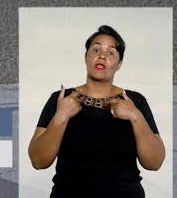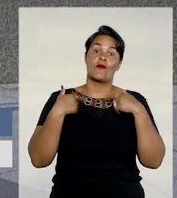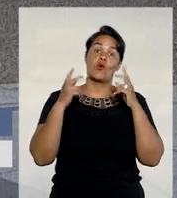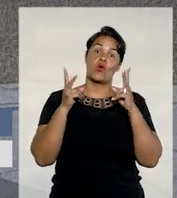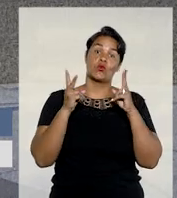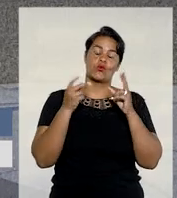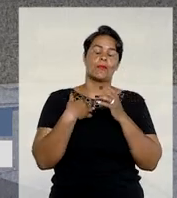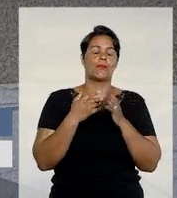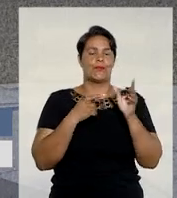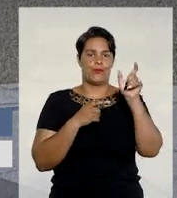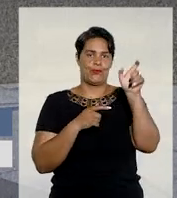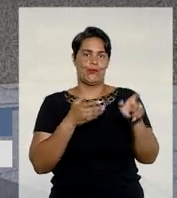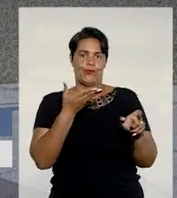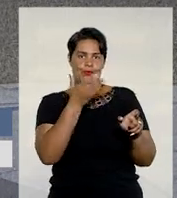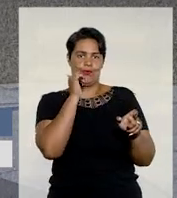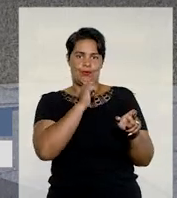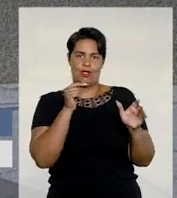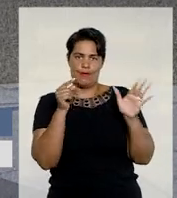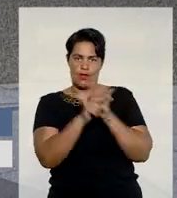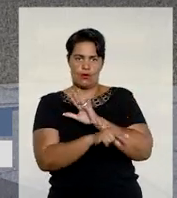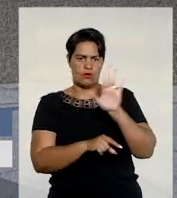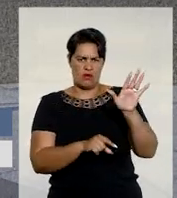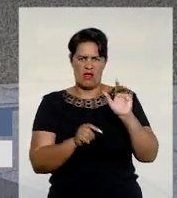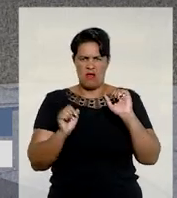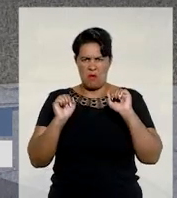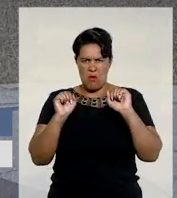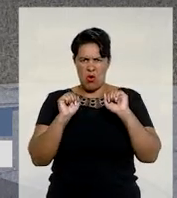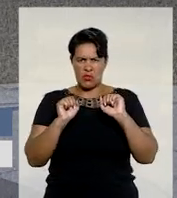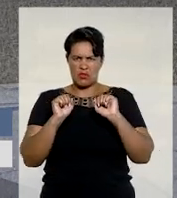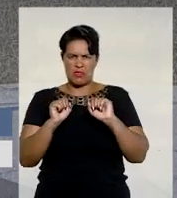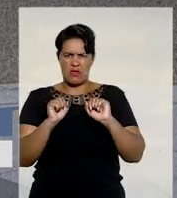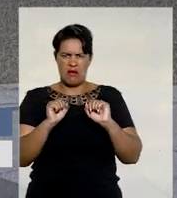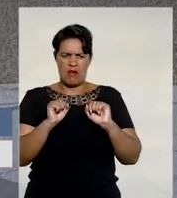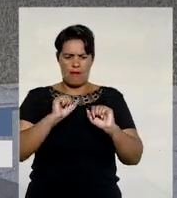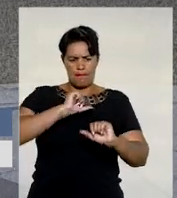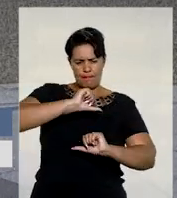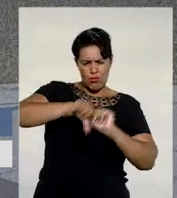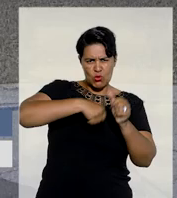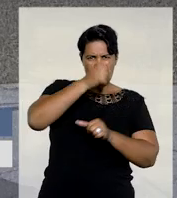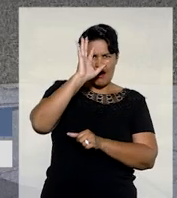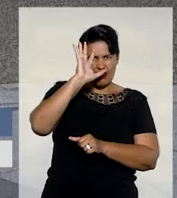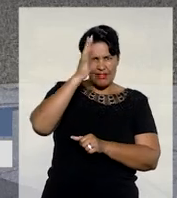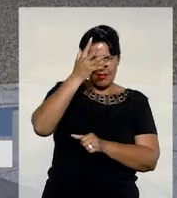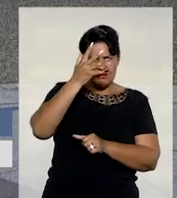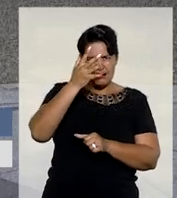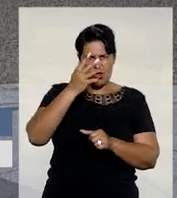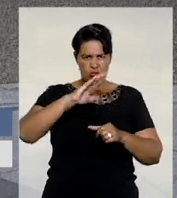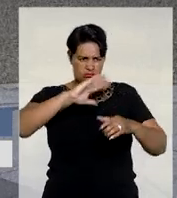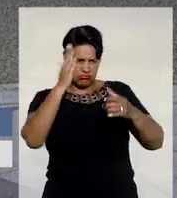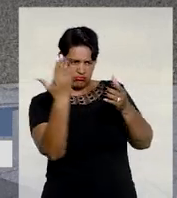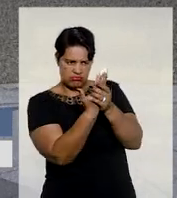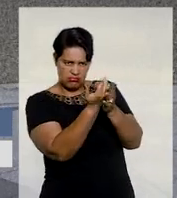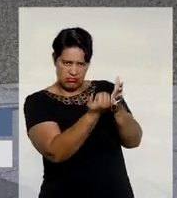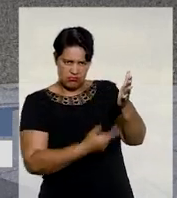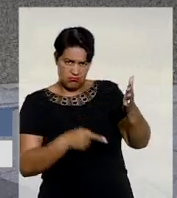você, professora Thais. Eu não poderia deixar de fazer essa pergunta. É possível se modificar uma decisão via embargos aclaratórios?